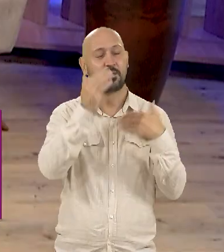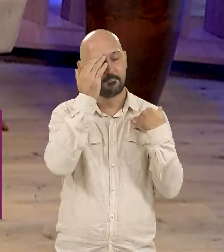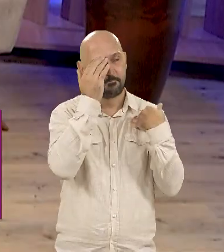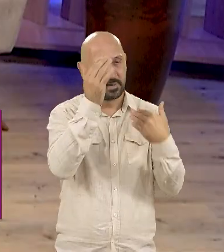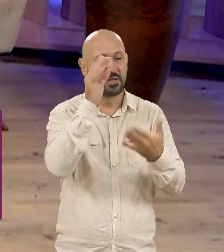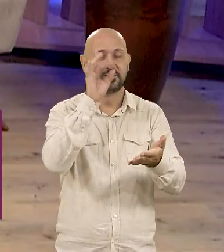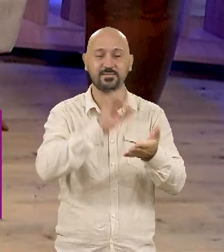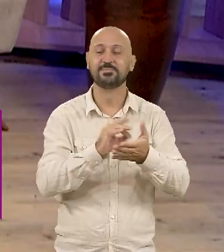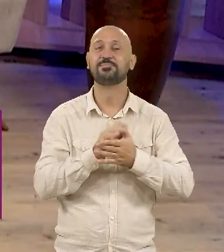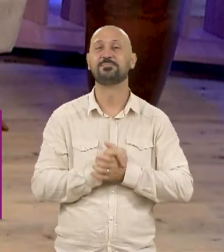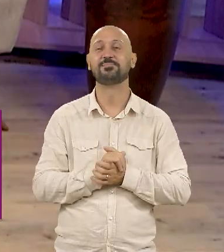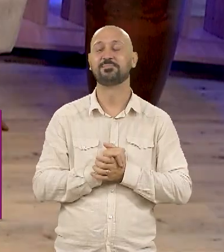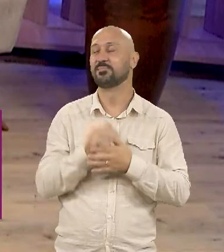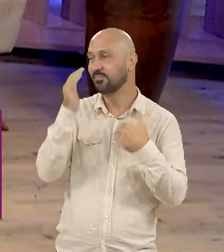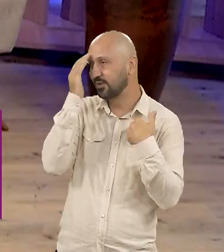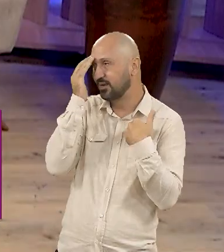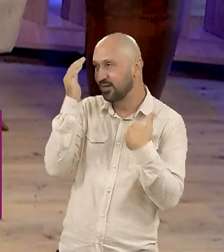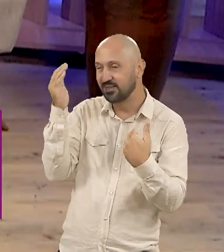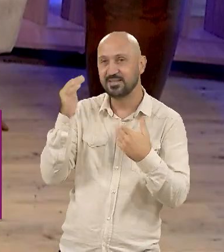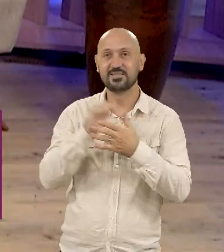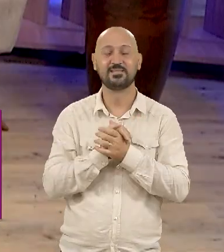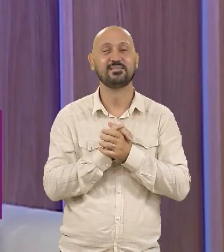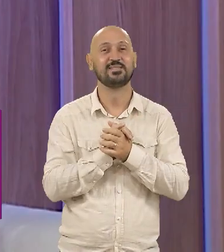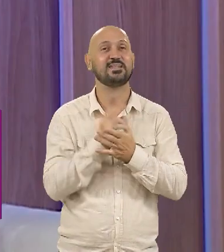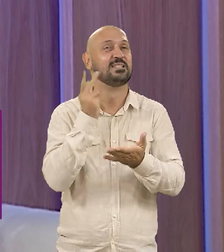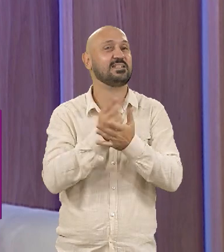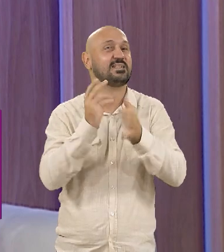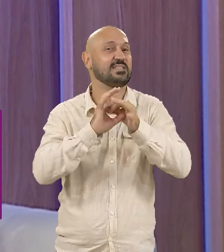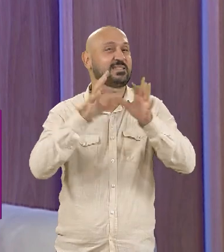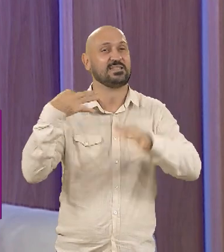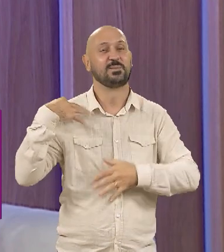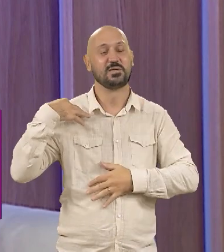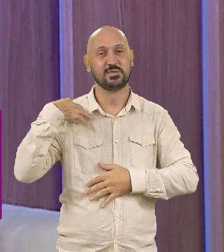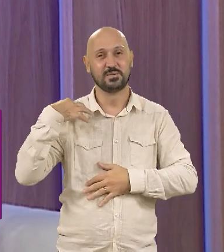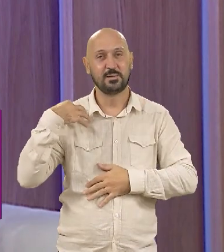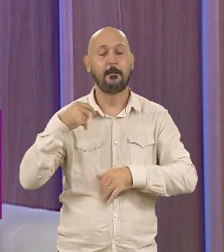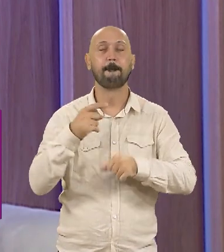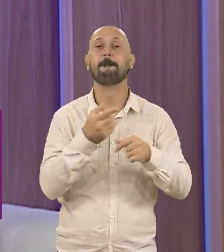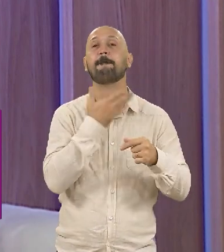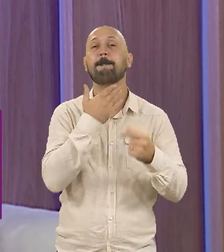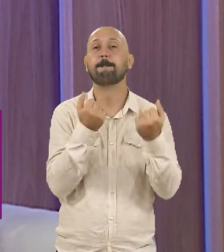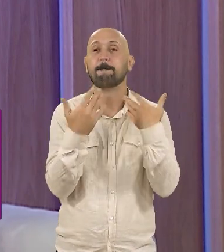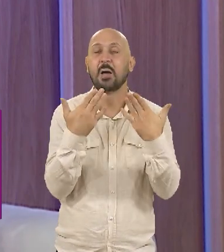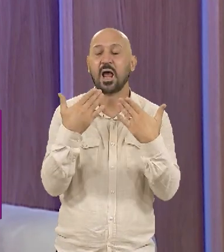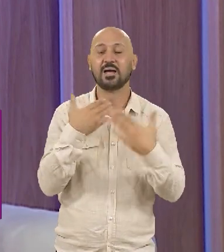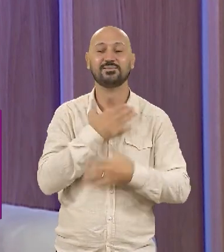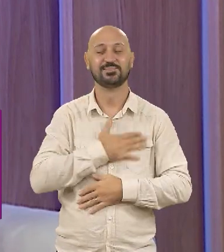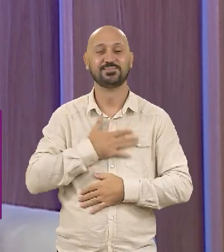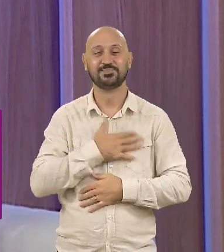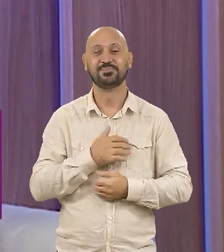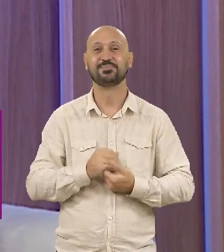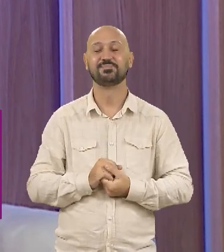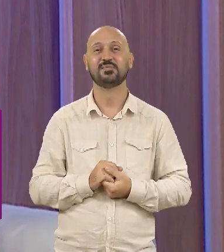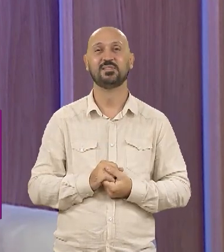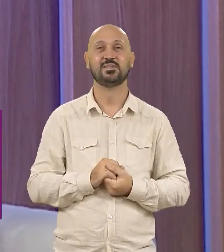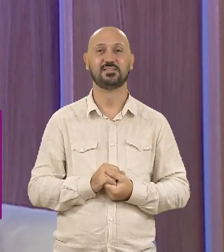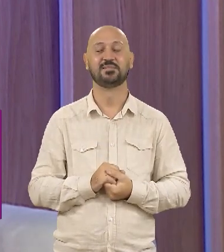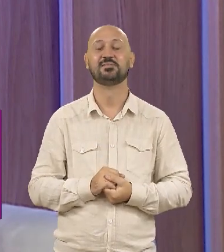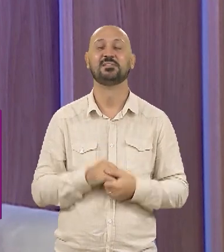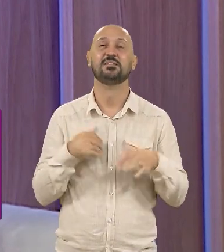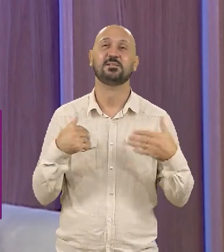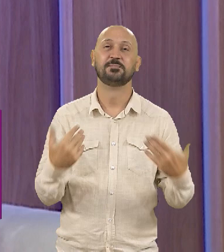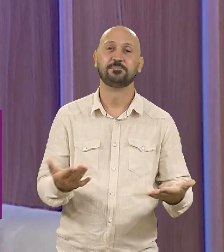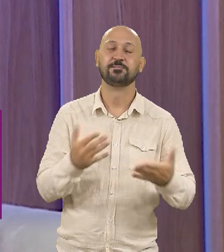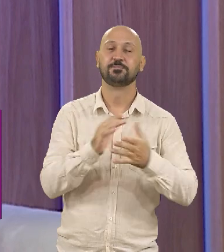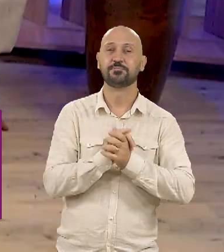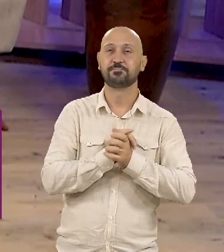nas relações. Exatamente. Obrigada mesmo. Obrigada, eu que agradeço e sempre estou à disposição para esse bate-papo, muito